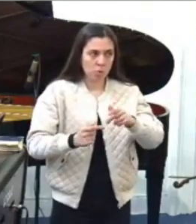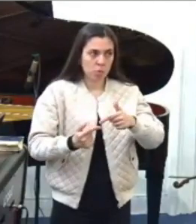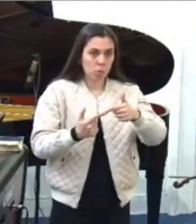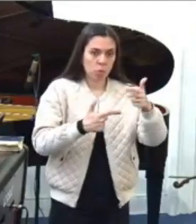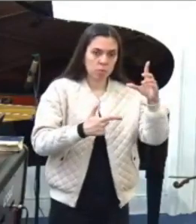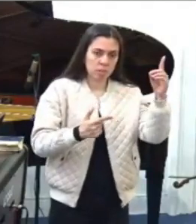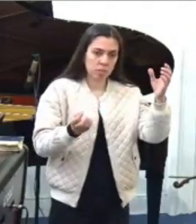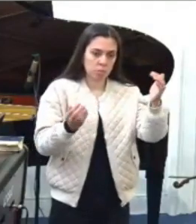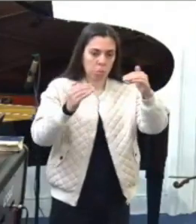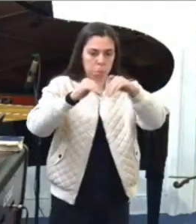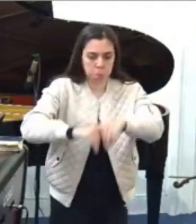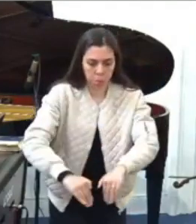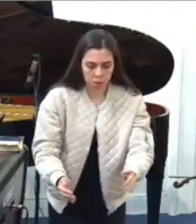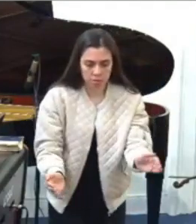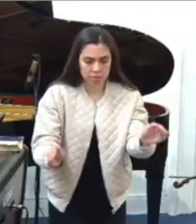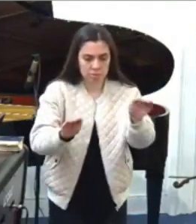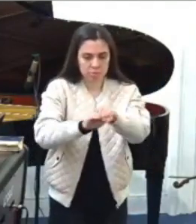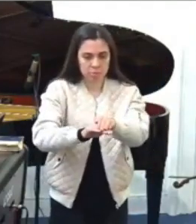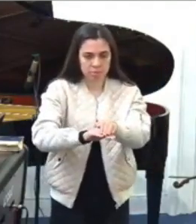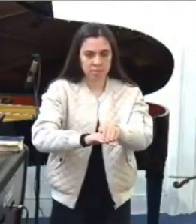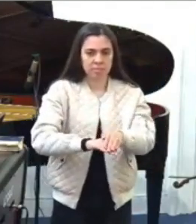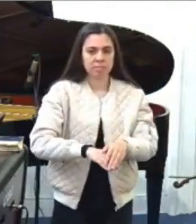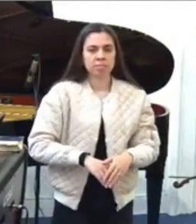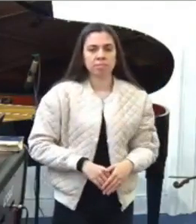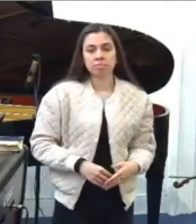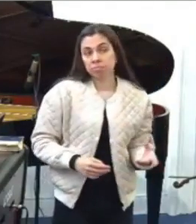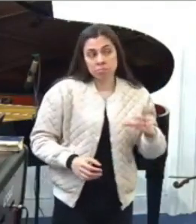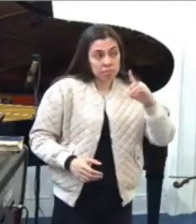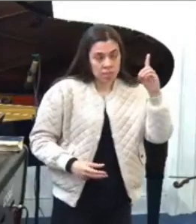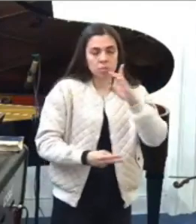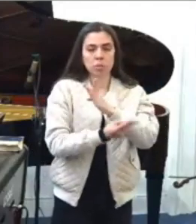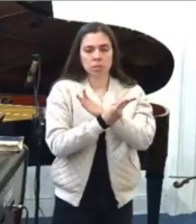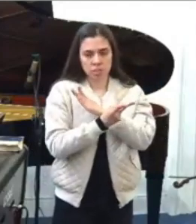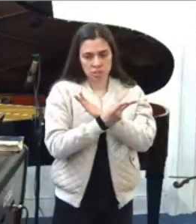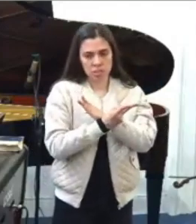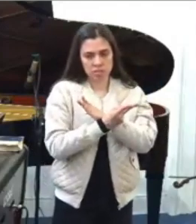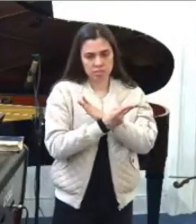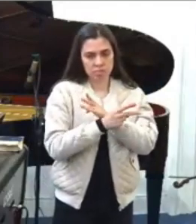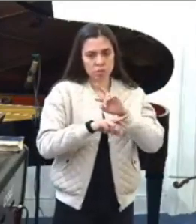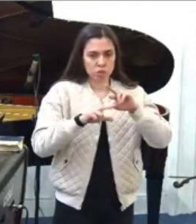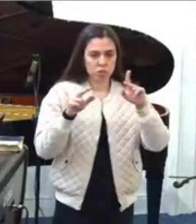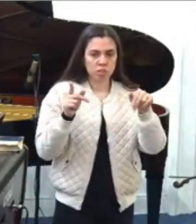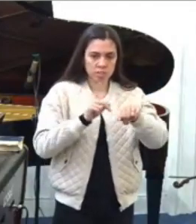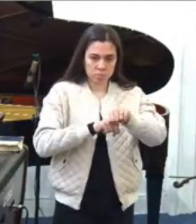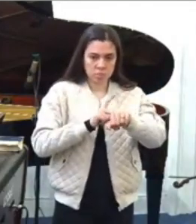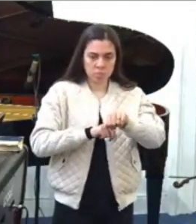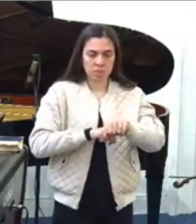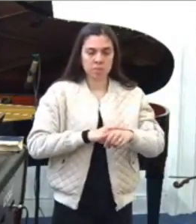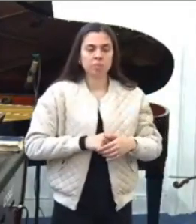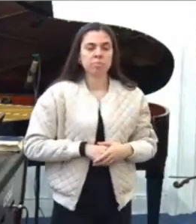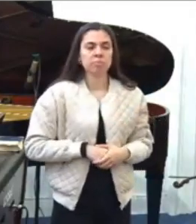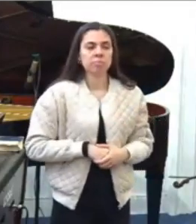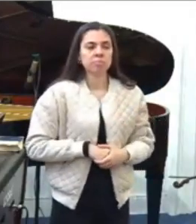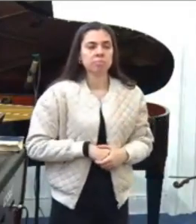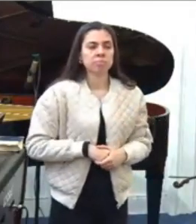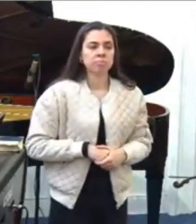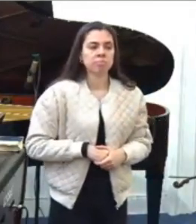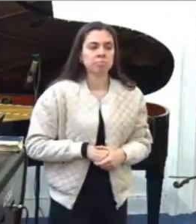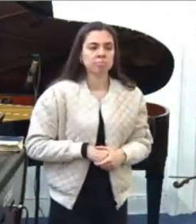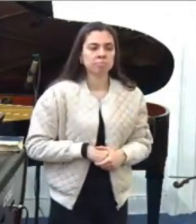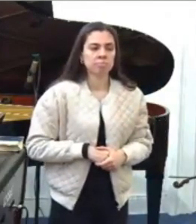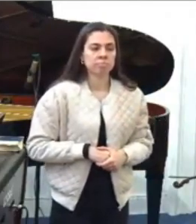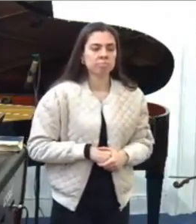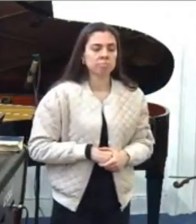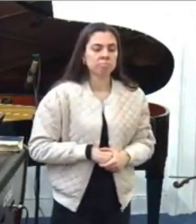preserva o seu povo? De todo tipo de investida de Satanás. Satanás não pode mais nos acusar. E é por isso que